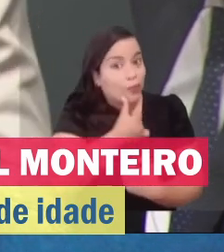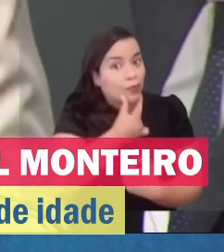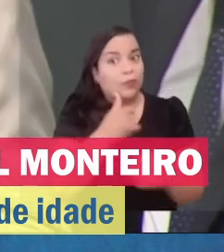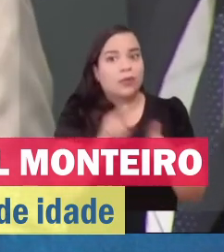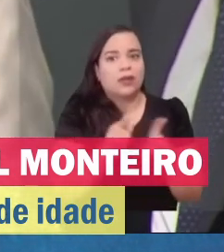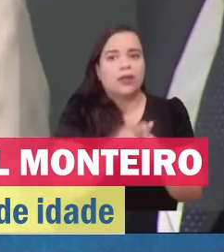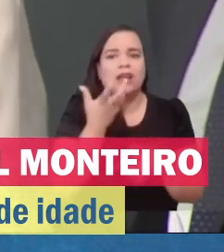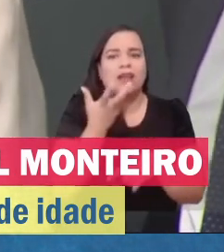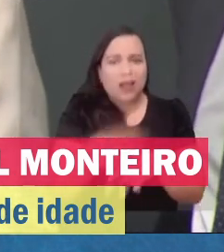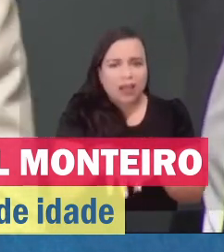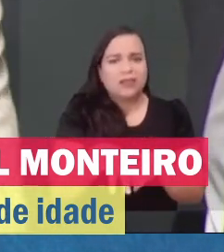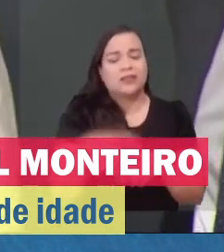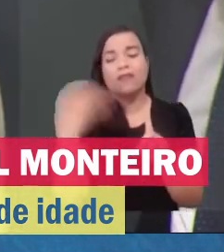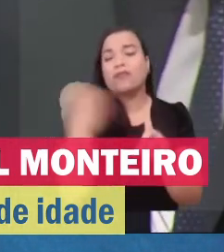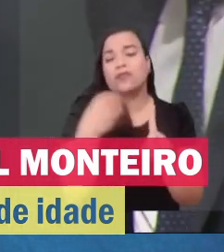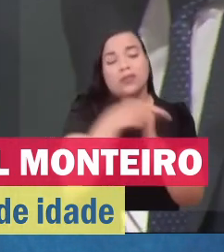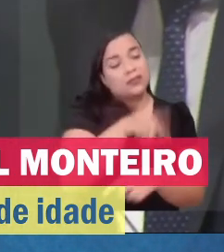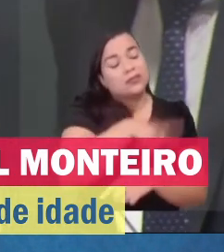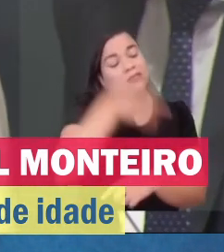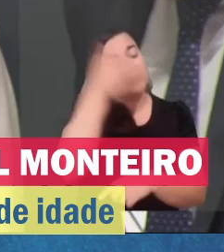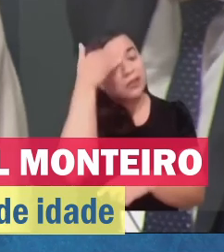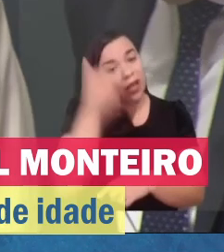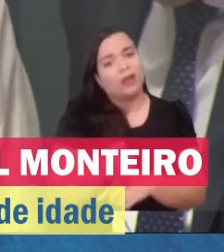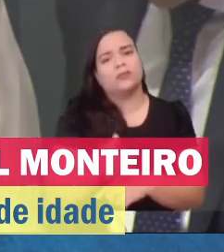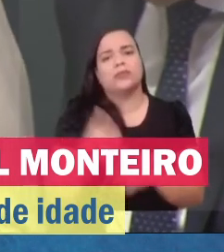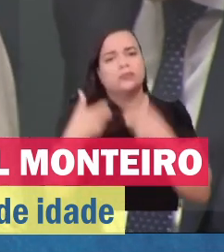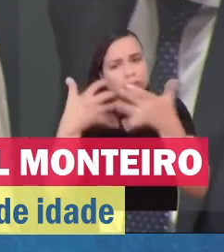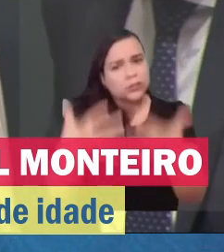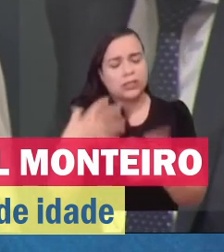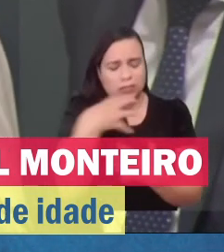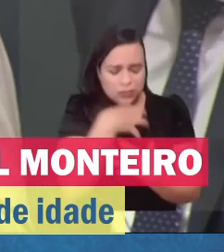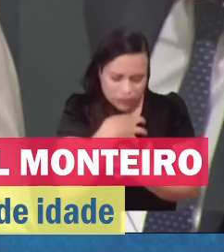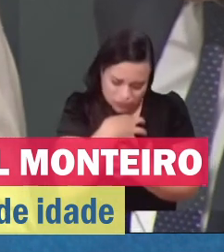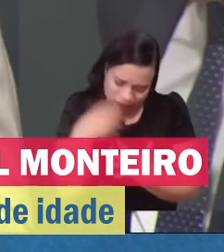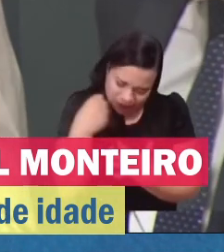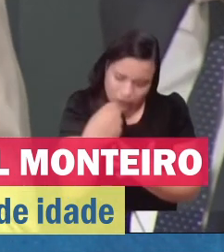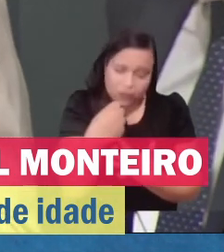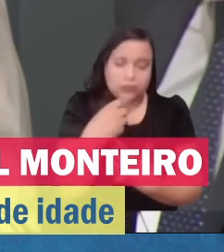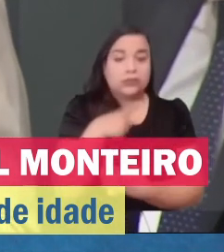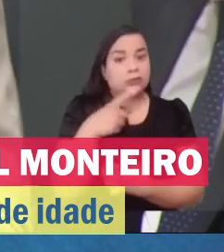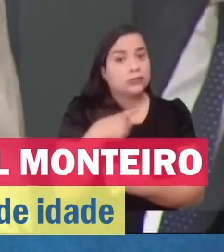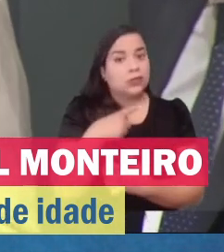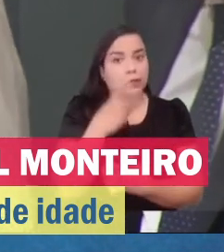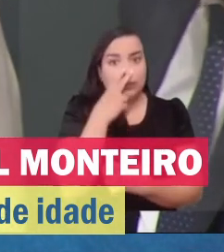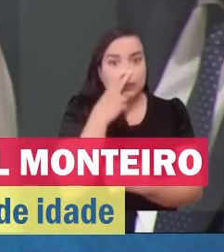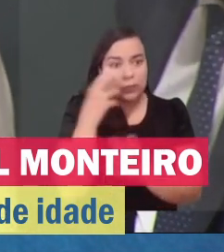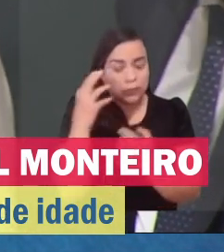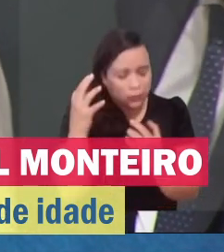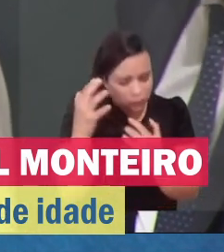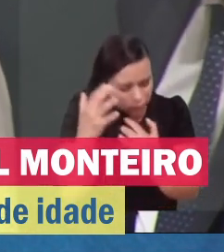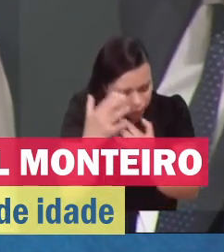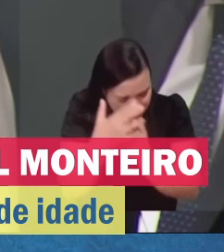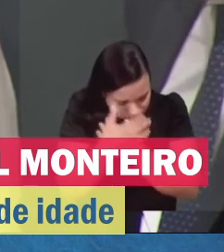vulnerabilidade, sabe muito bem, pode falar sobre isso com mais propriedade, ela fica tão acuada, tão deprimida, que não